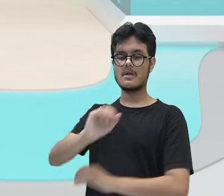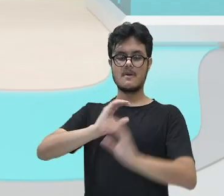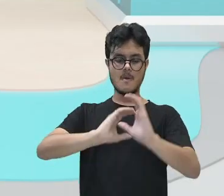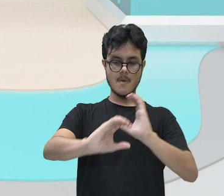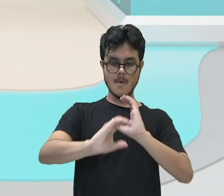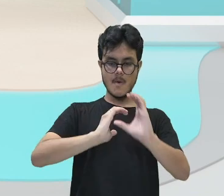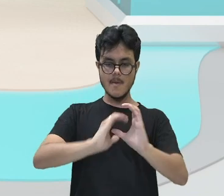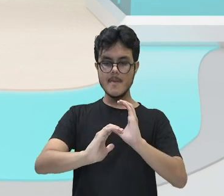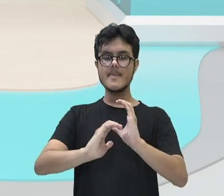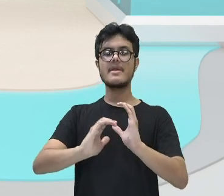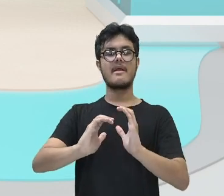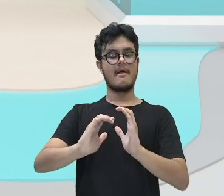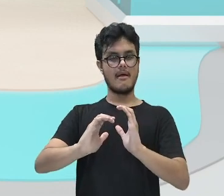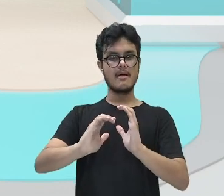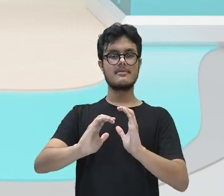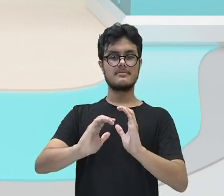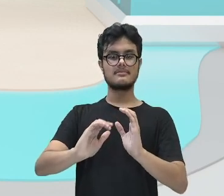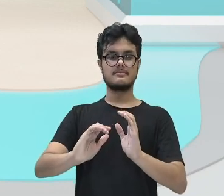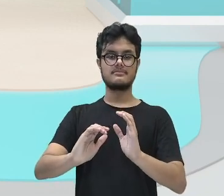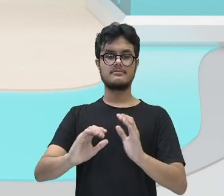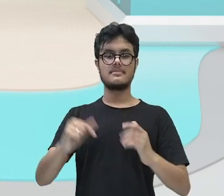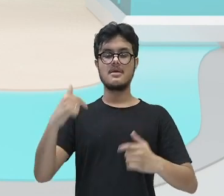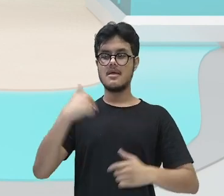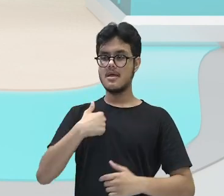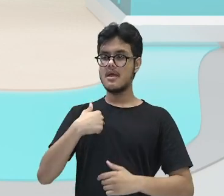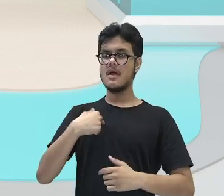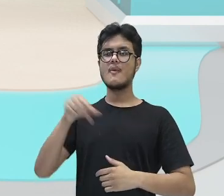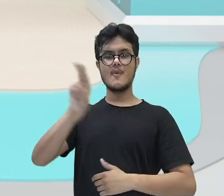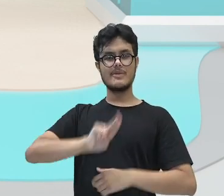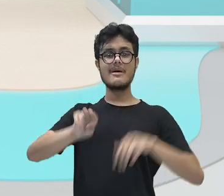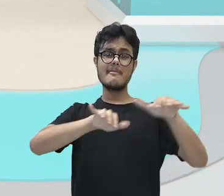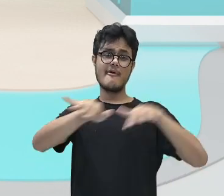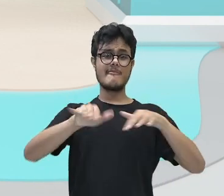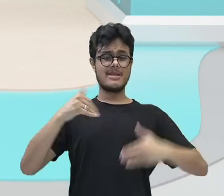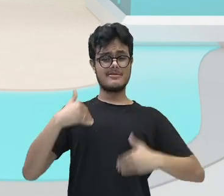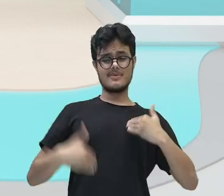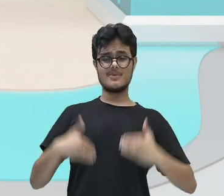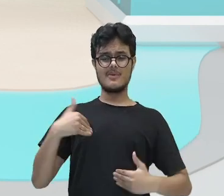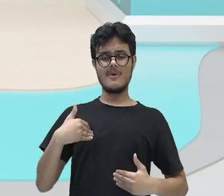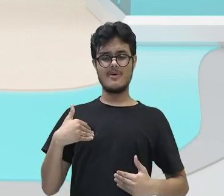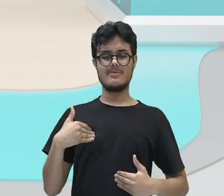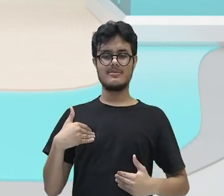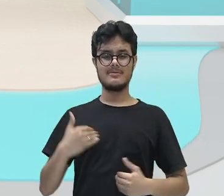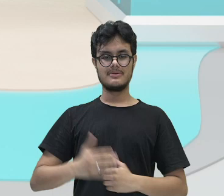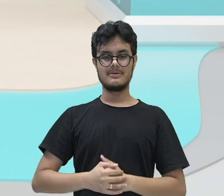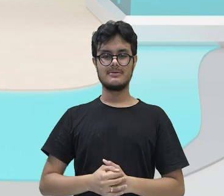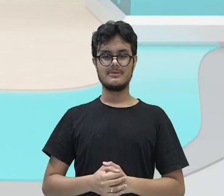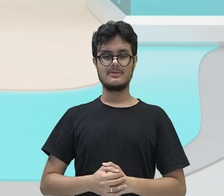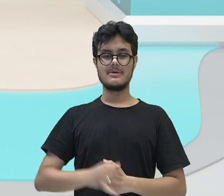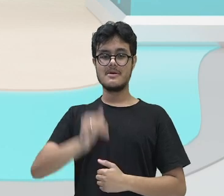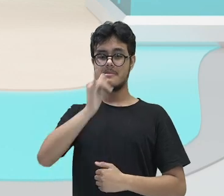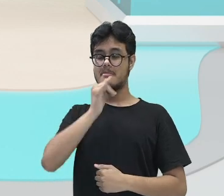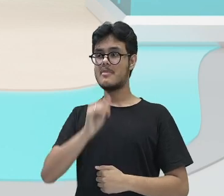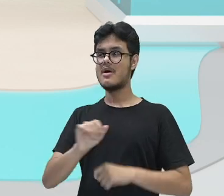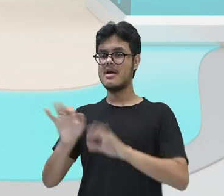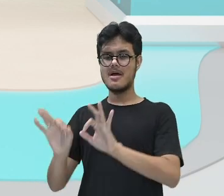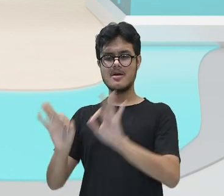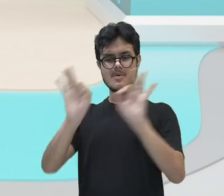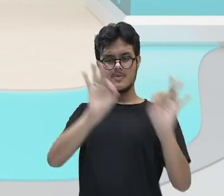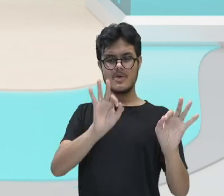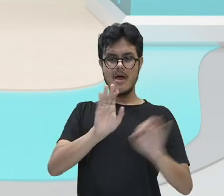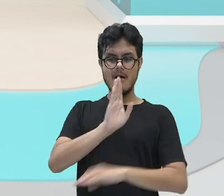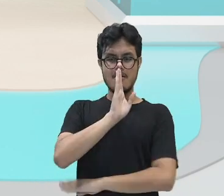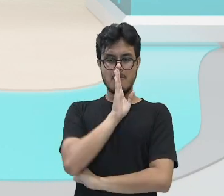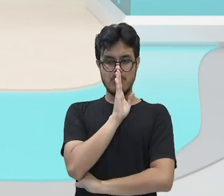comunicar, eu vou falar, certo? Através da mímica. O cinema mudo, né, ele utilizava muito isso,